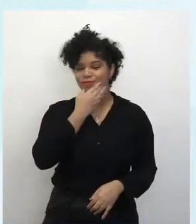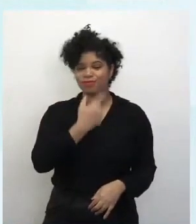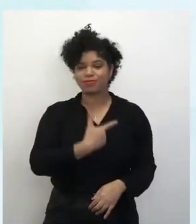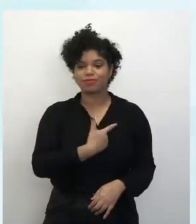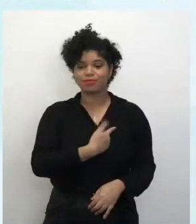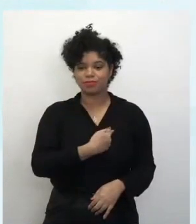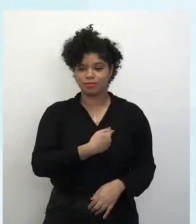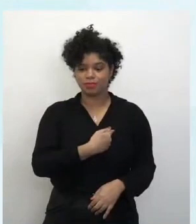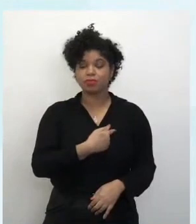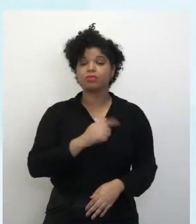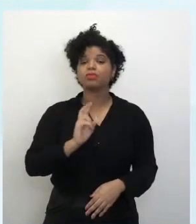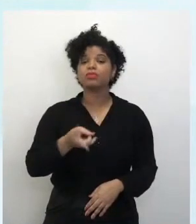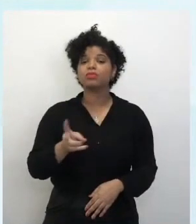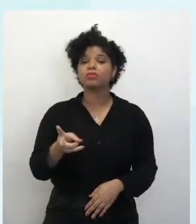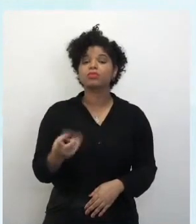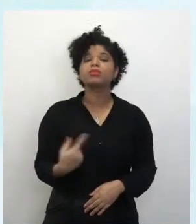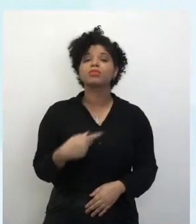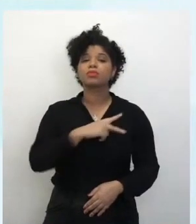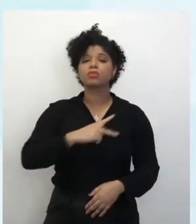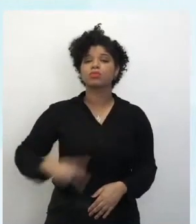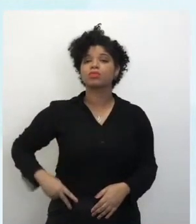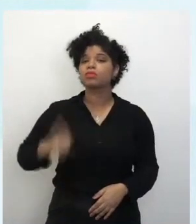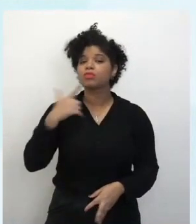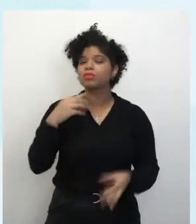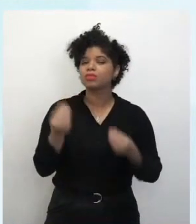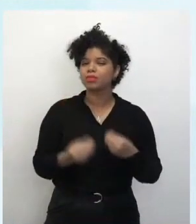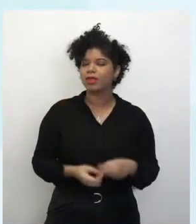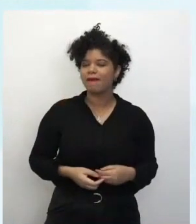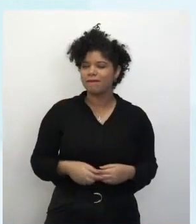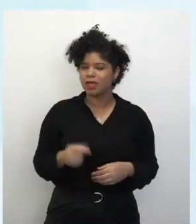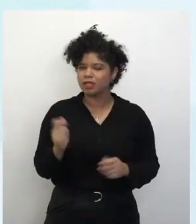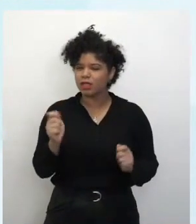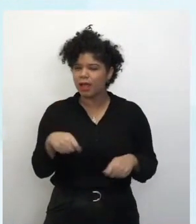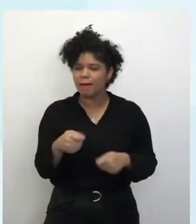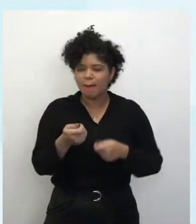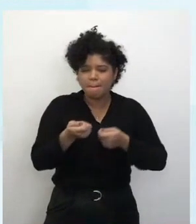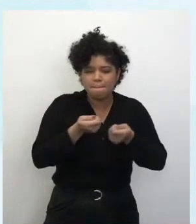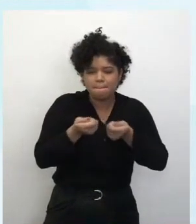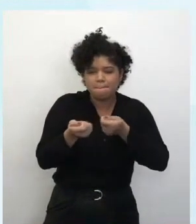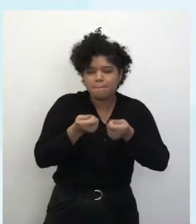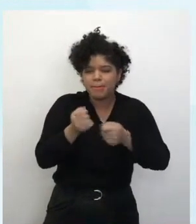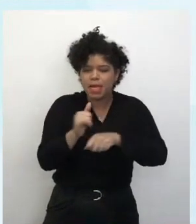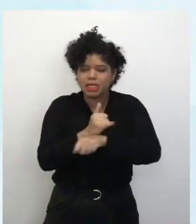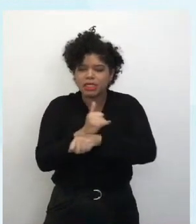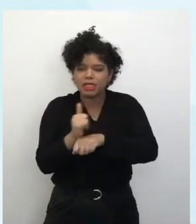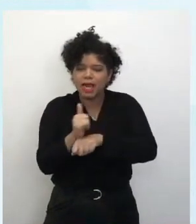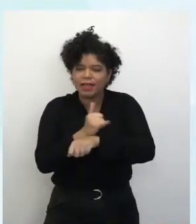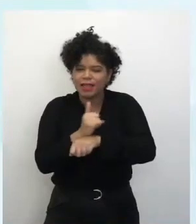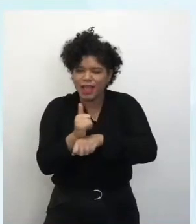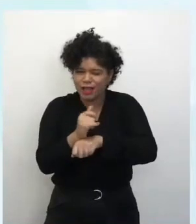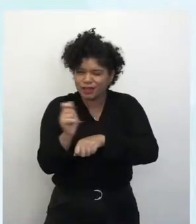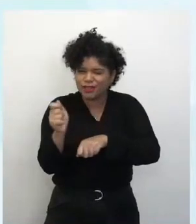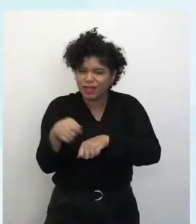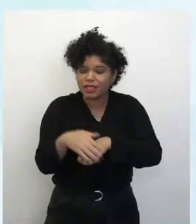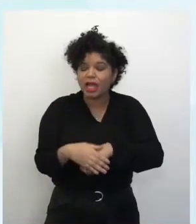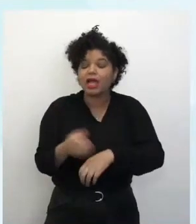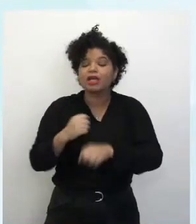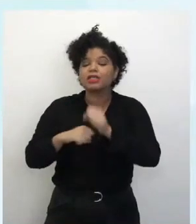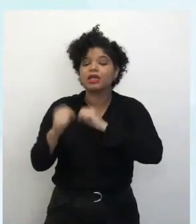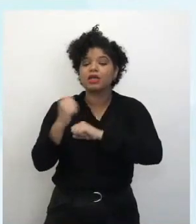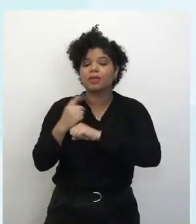se mantém no poder através de uma espécie de fake News que é o plano põe elaborado em